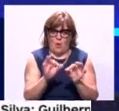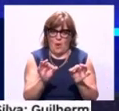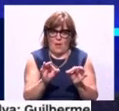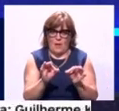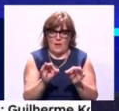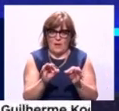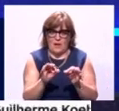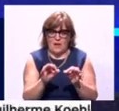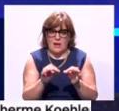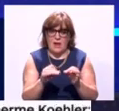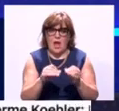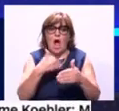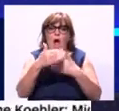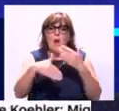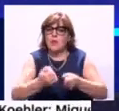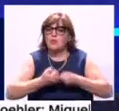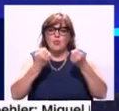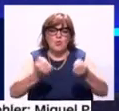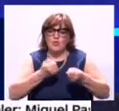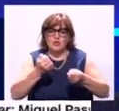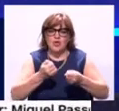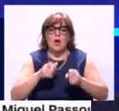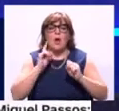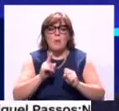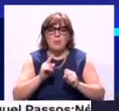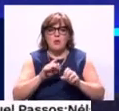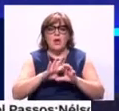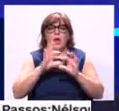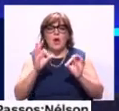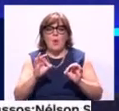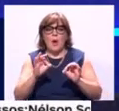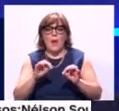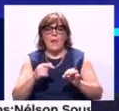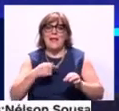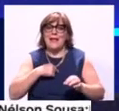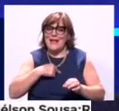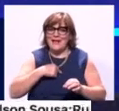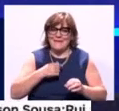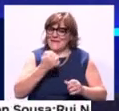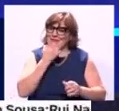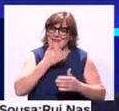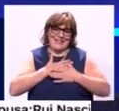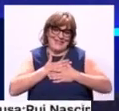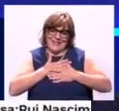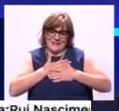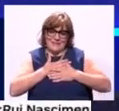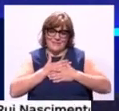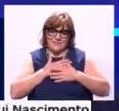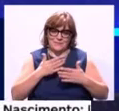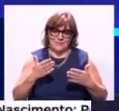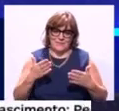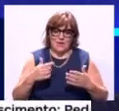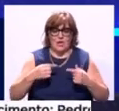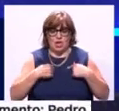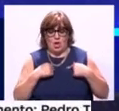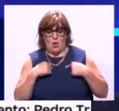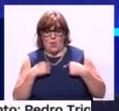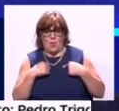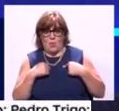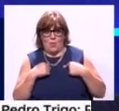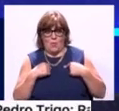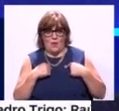nem uma, zero. Mas isso a mim dá-me um gáudio, claro. Dá-me um gáudio tremendo. Agora,